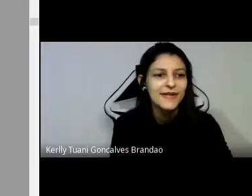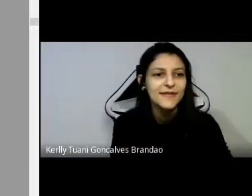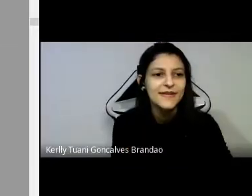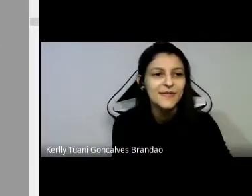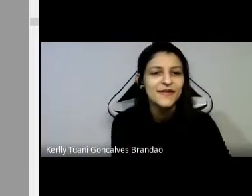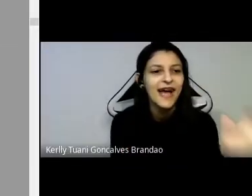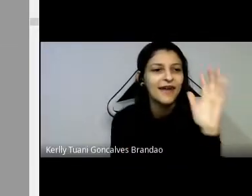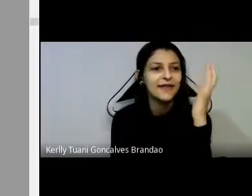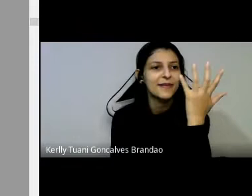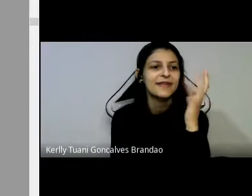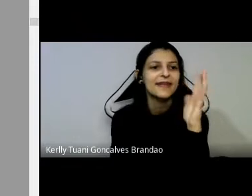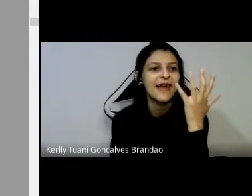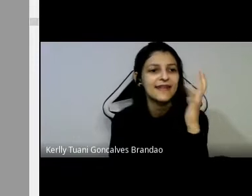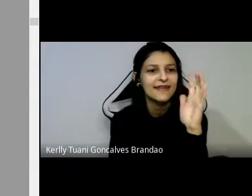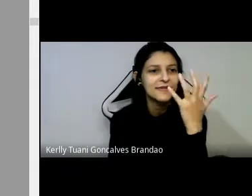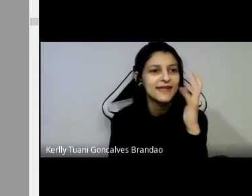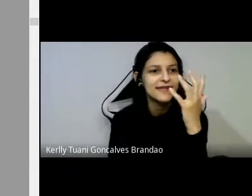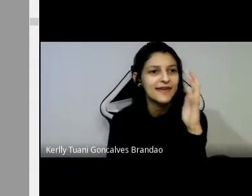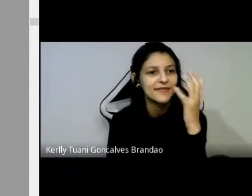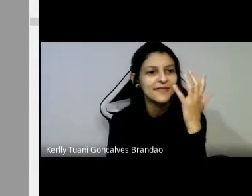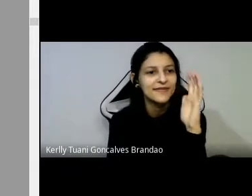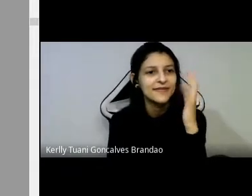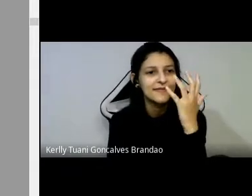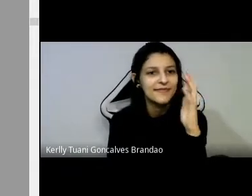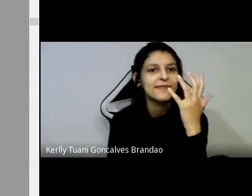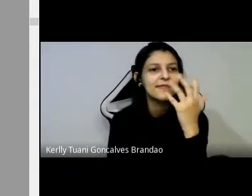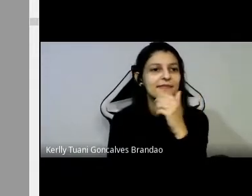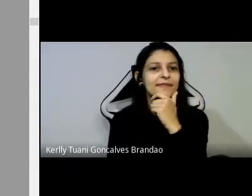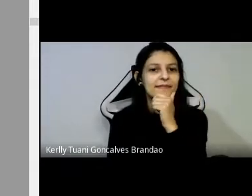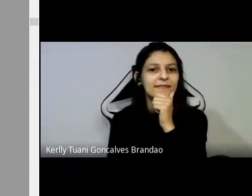então, esse é o final de A representado aqui no desenho.